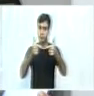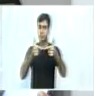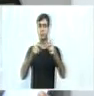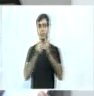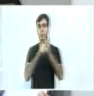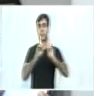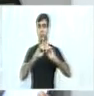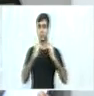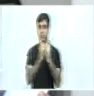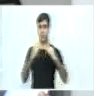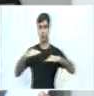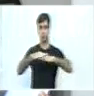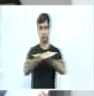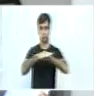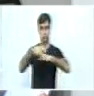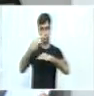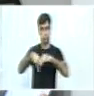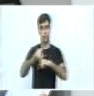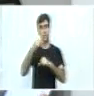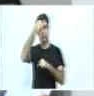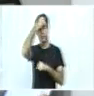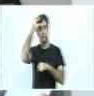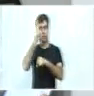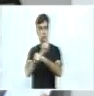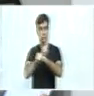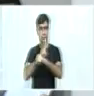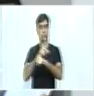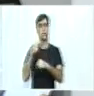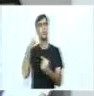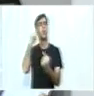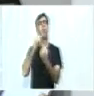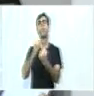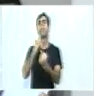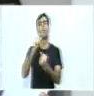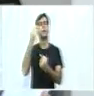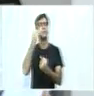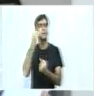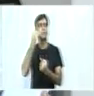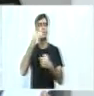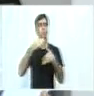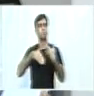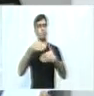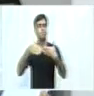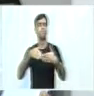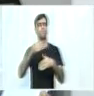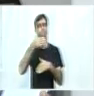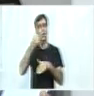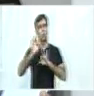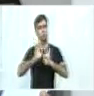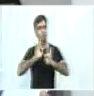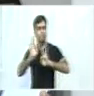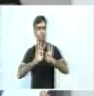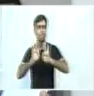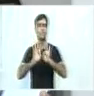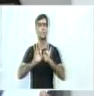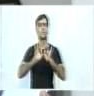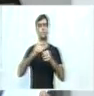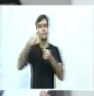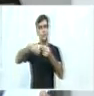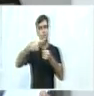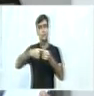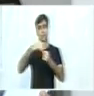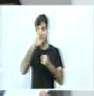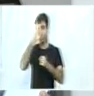de Trânsito dessa Prefeitura de Viçosa visam prover à cidade de maior infraestrutura necessária à segurança